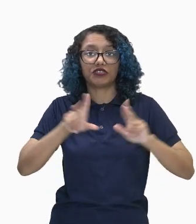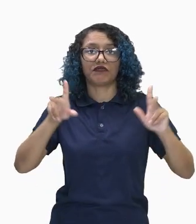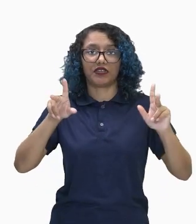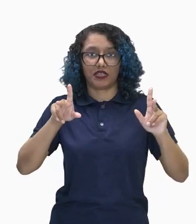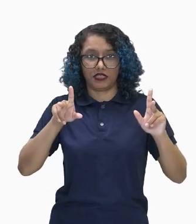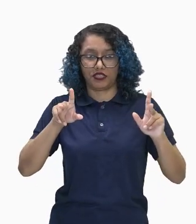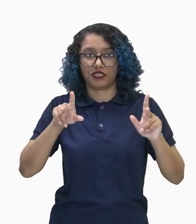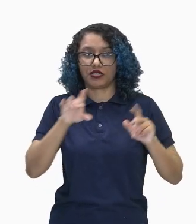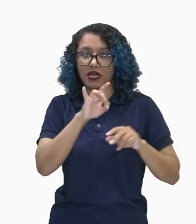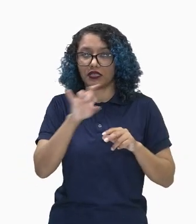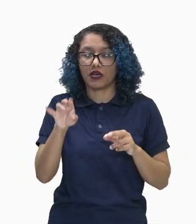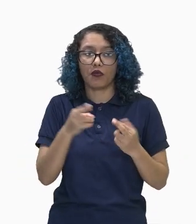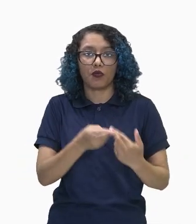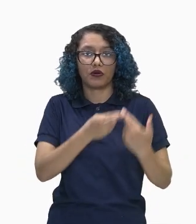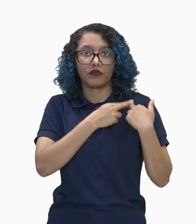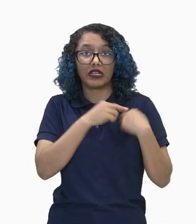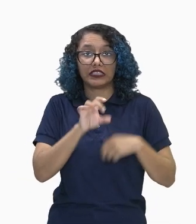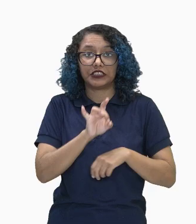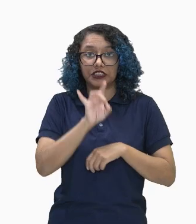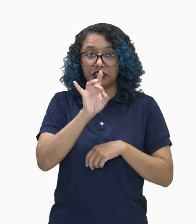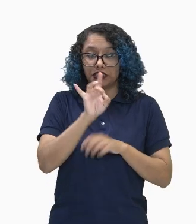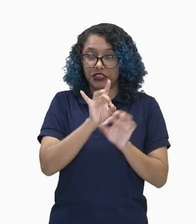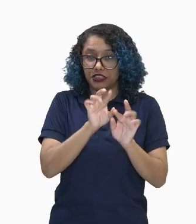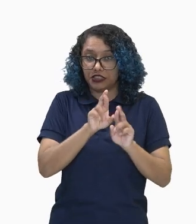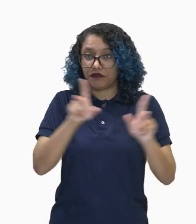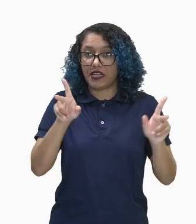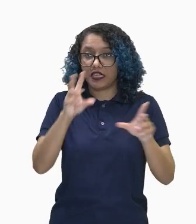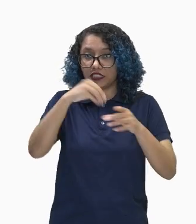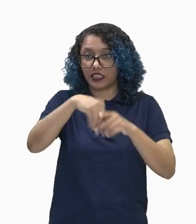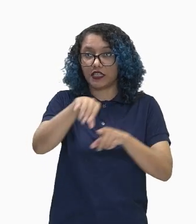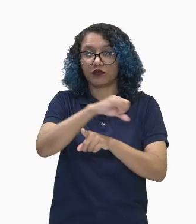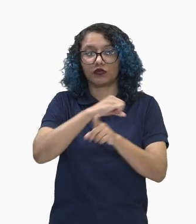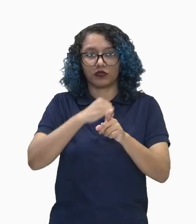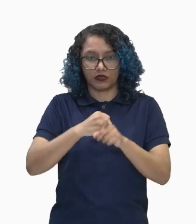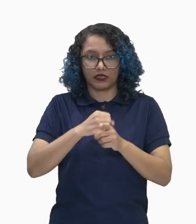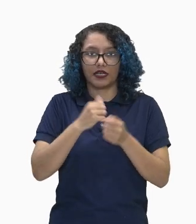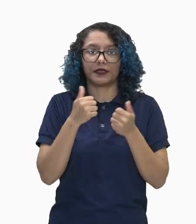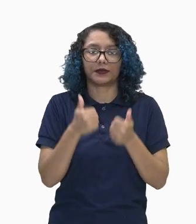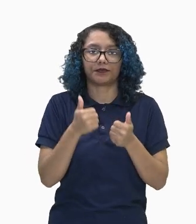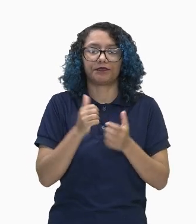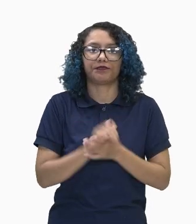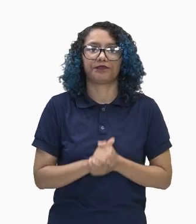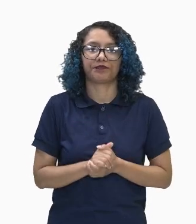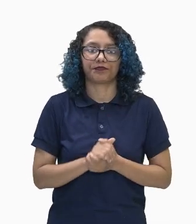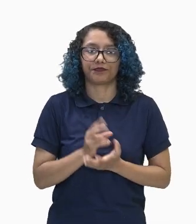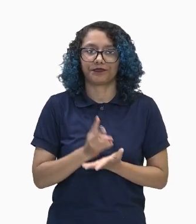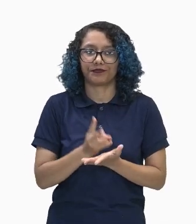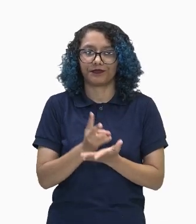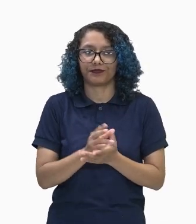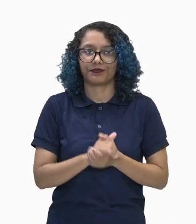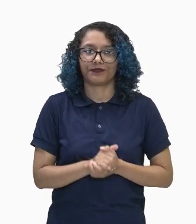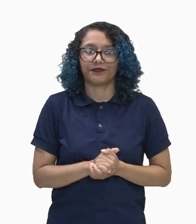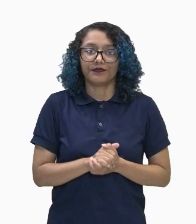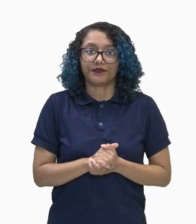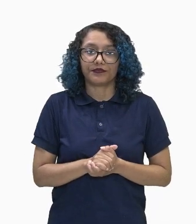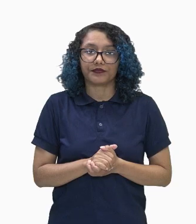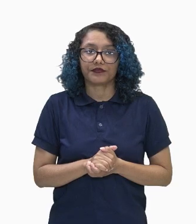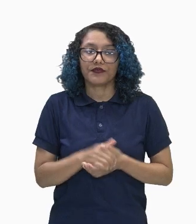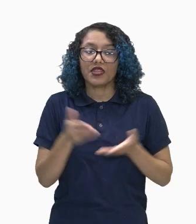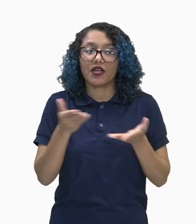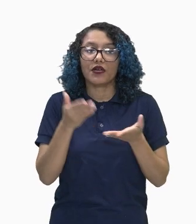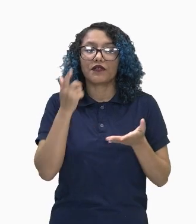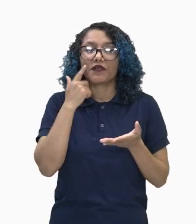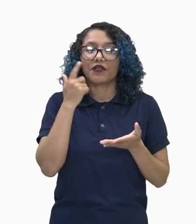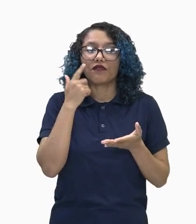papel no todo da sociedade. Muito bem. E aí nós vamos passar agora para